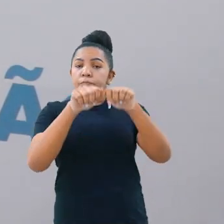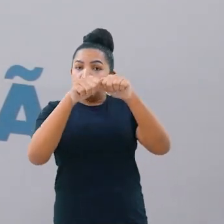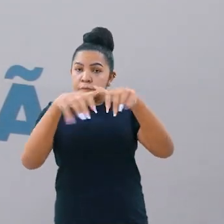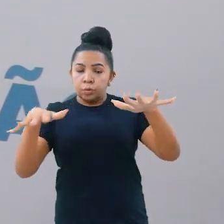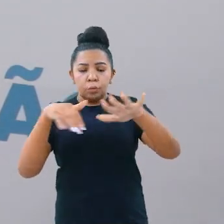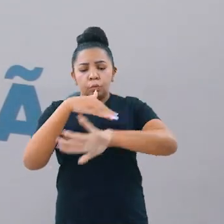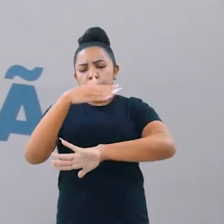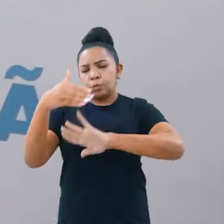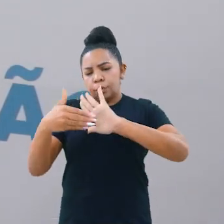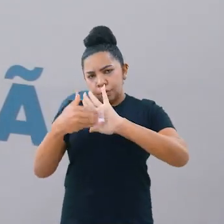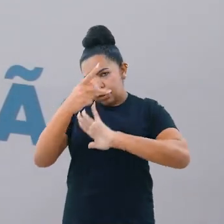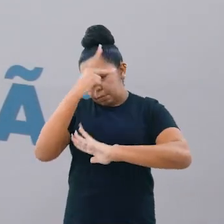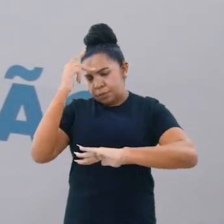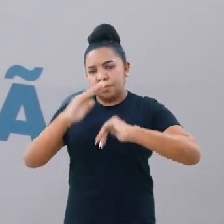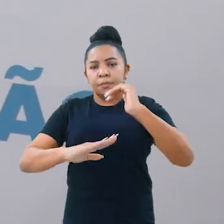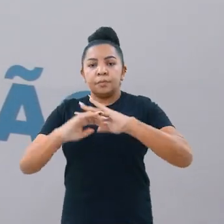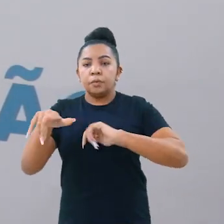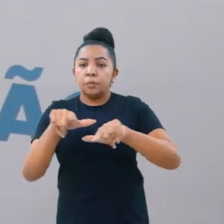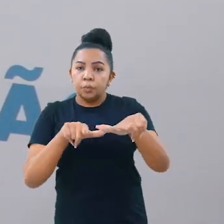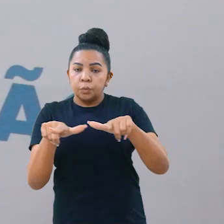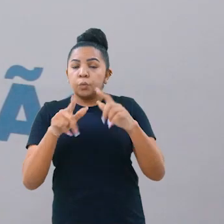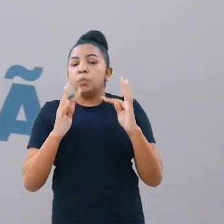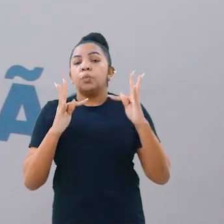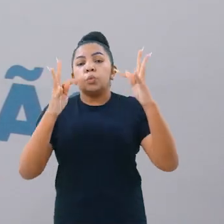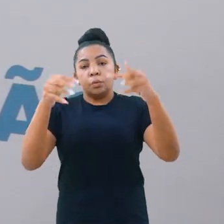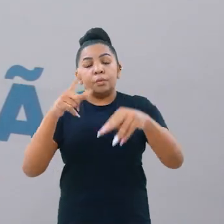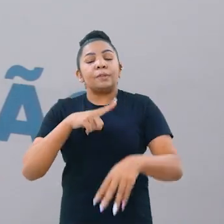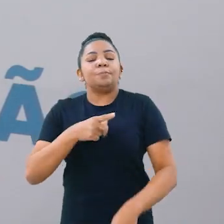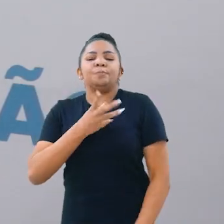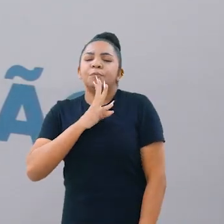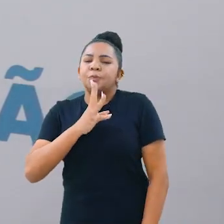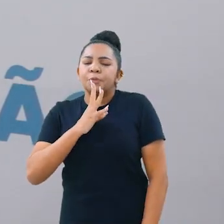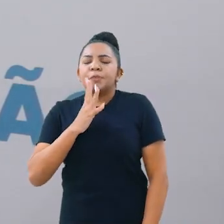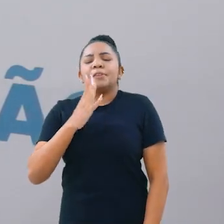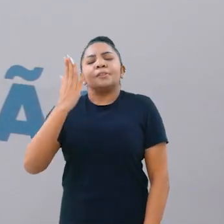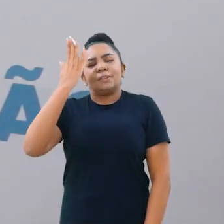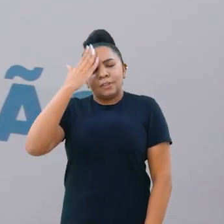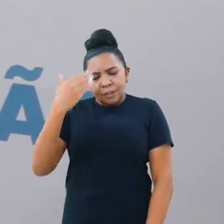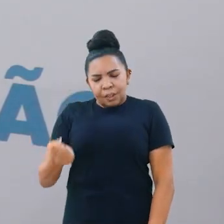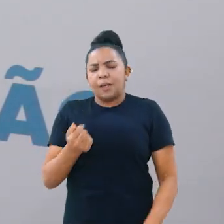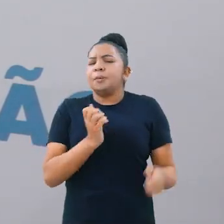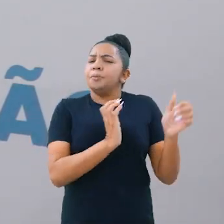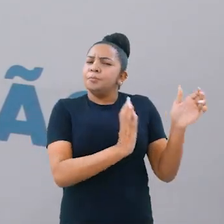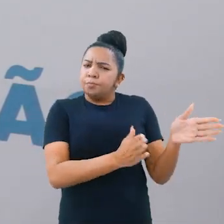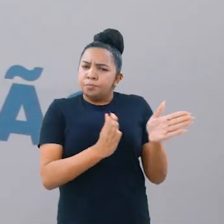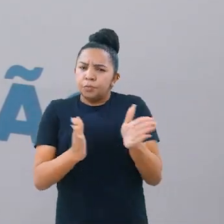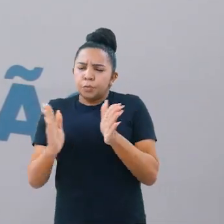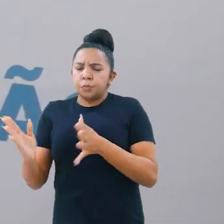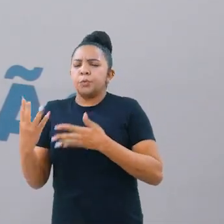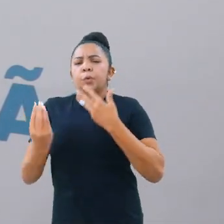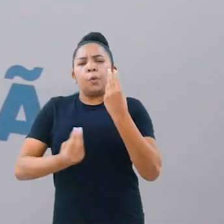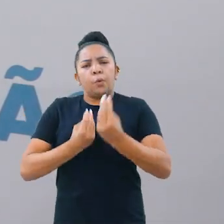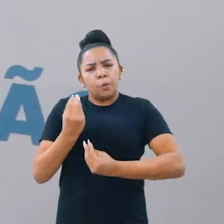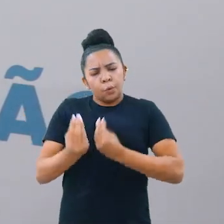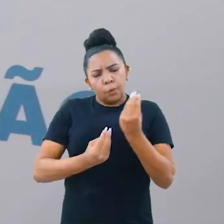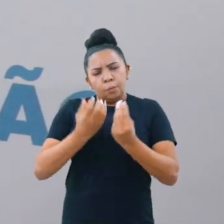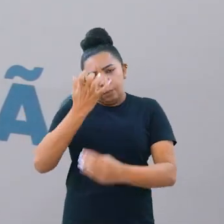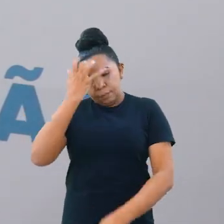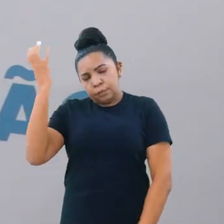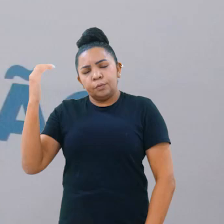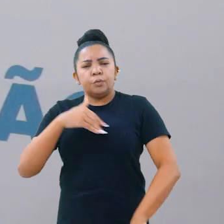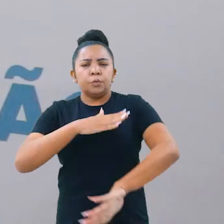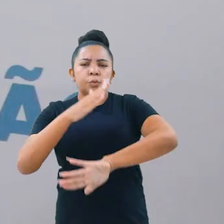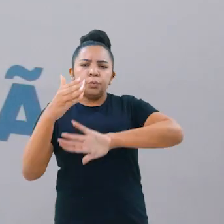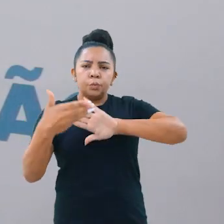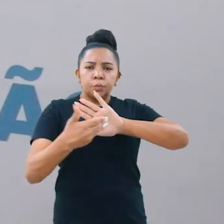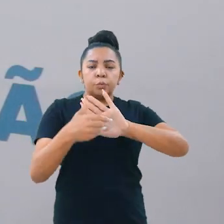Esse calendário vai envolver a todos os servidores para que todos tenham ciência do processo, do passo a passo, como vai se